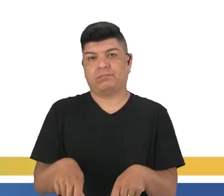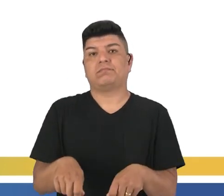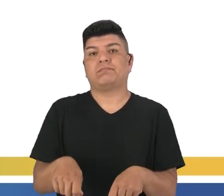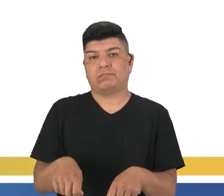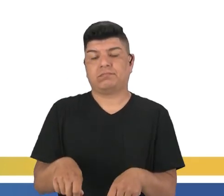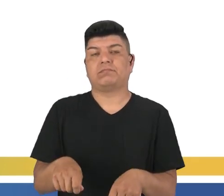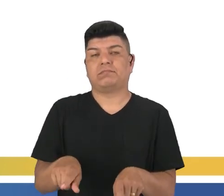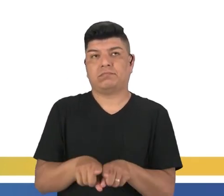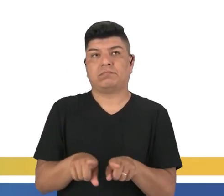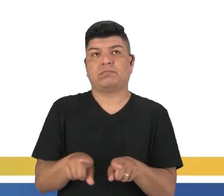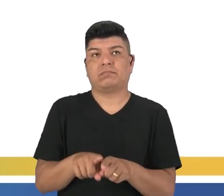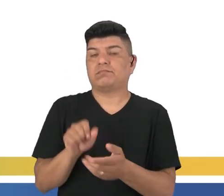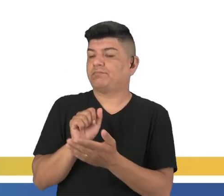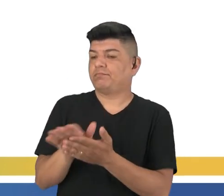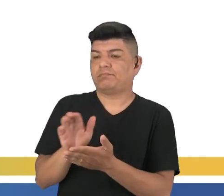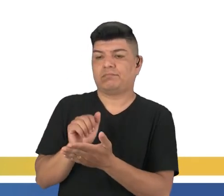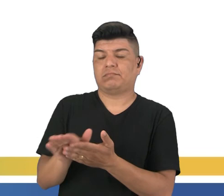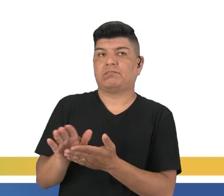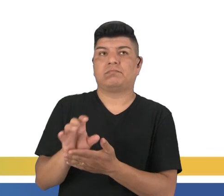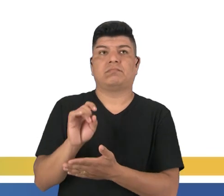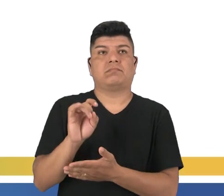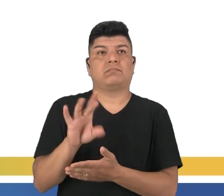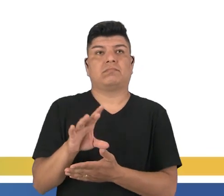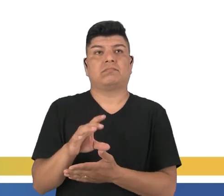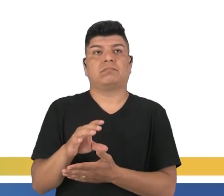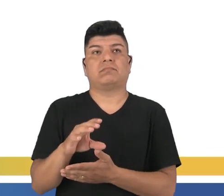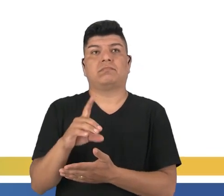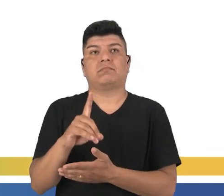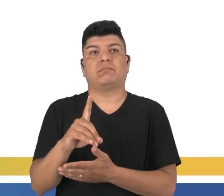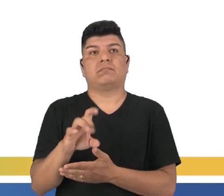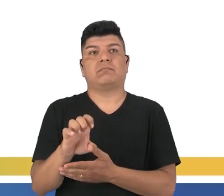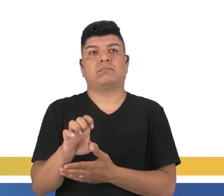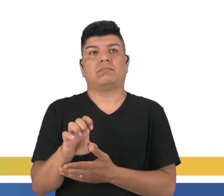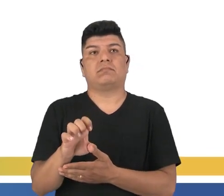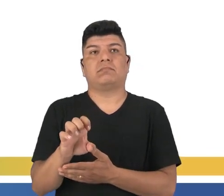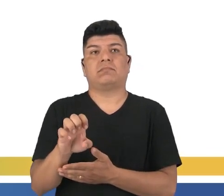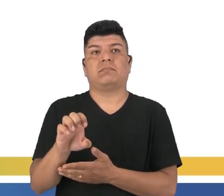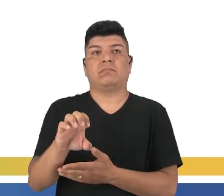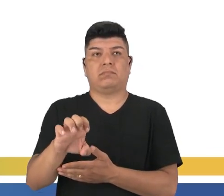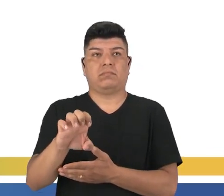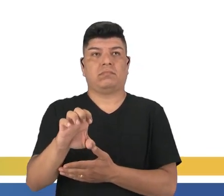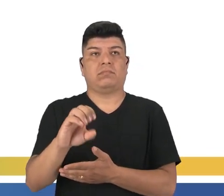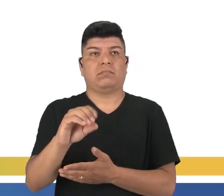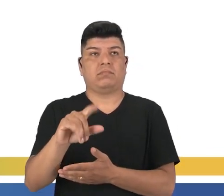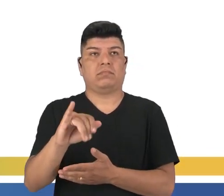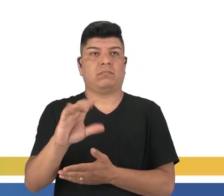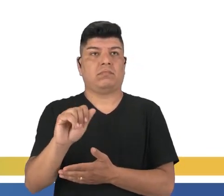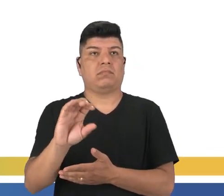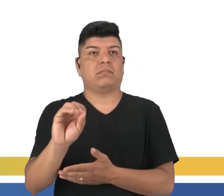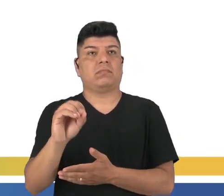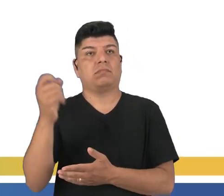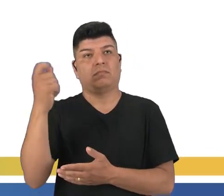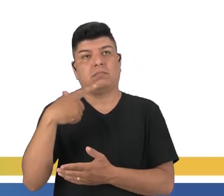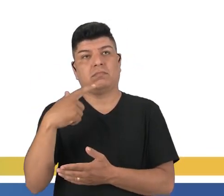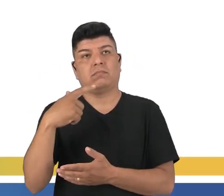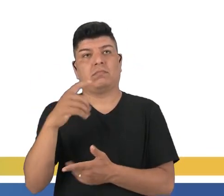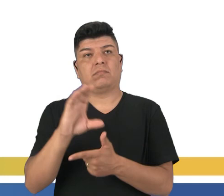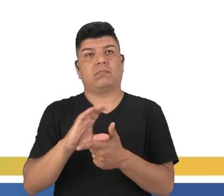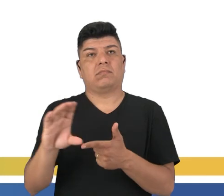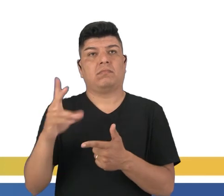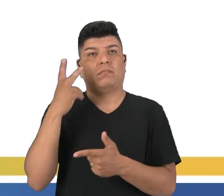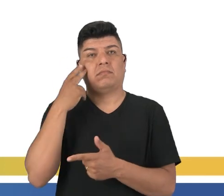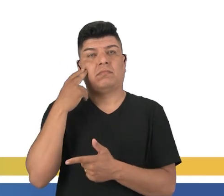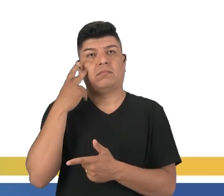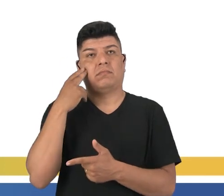também pode acabar. Portanto, sobra D e a E. Eólica, solar, eólica, só inverteu, hidrelétrica, carvão, natural